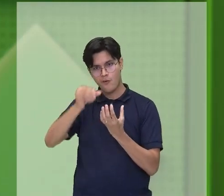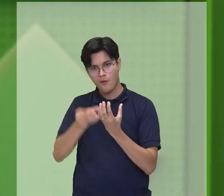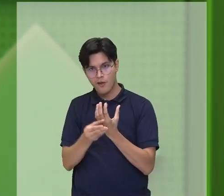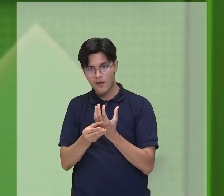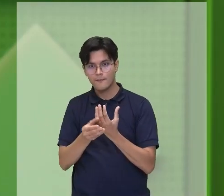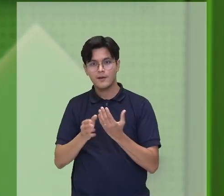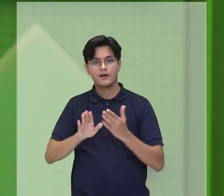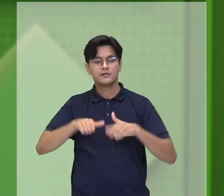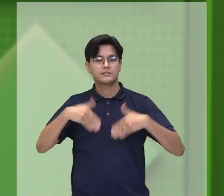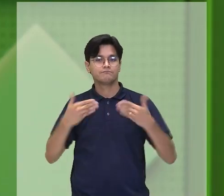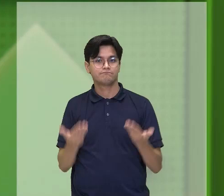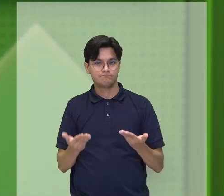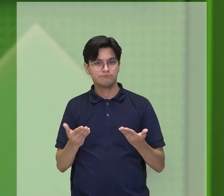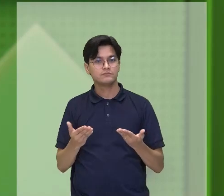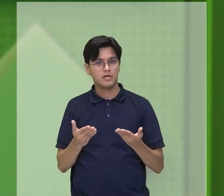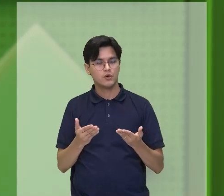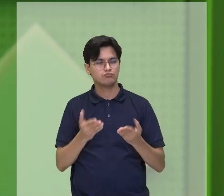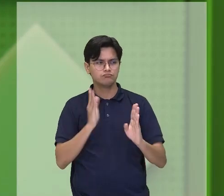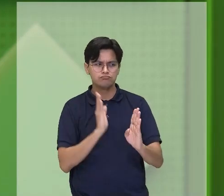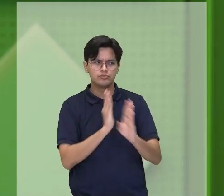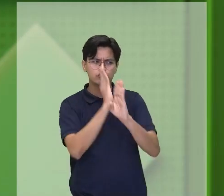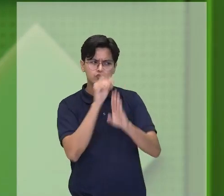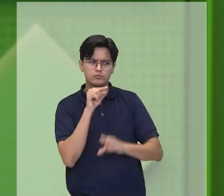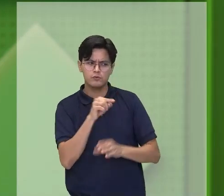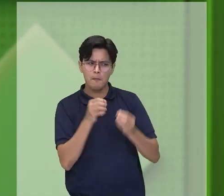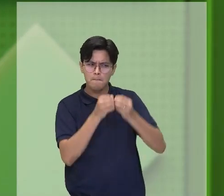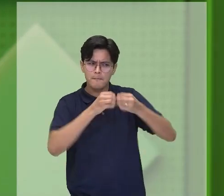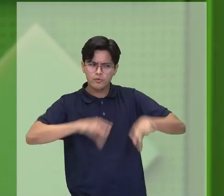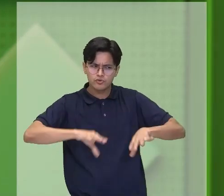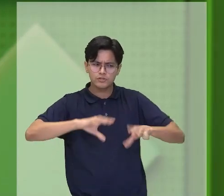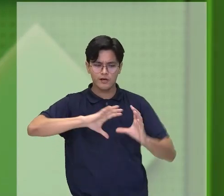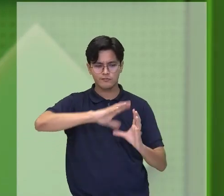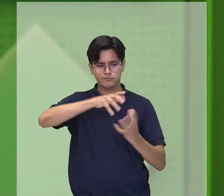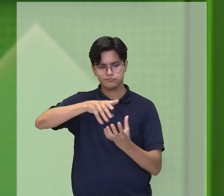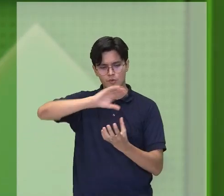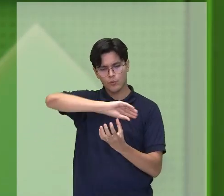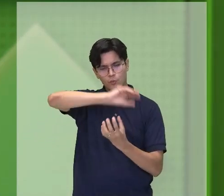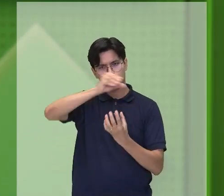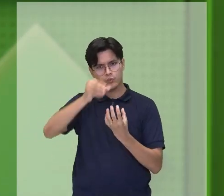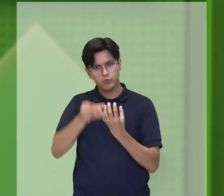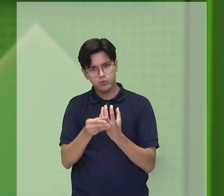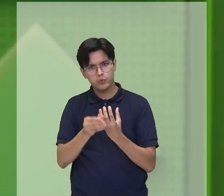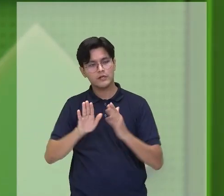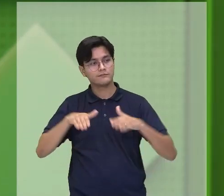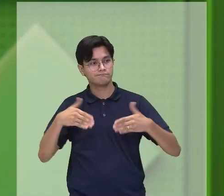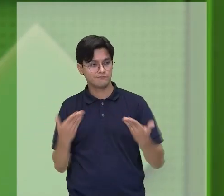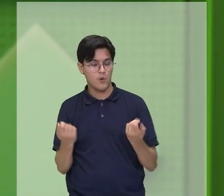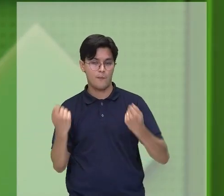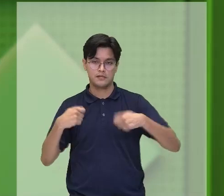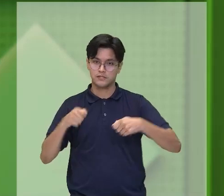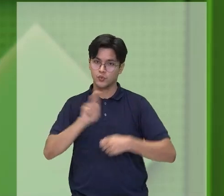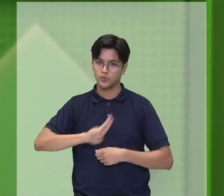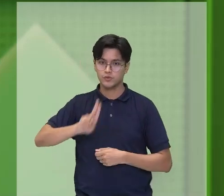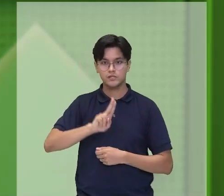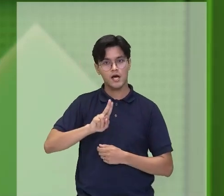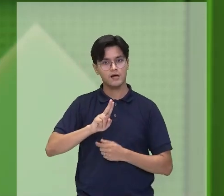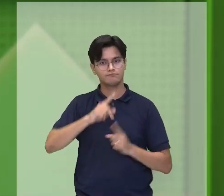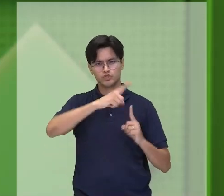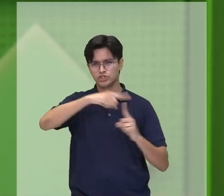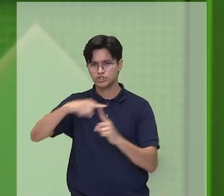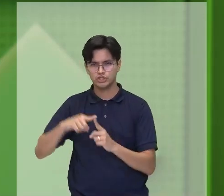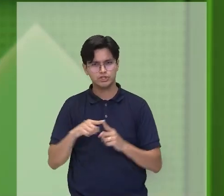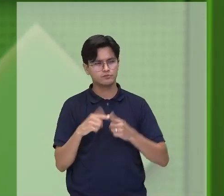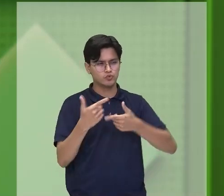a destruição da camada de ozônio, foi o quê? Trocado, certo? Então, agora as geladeiras,